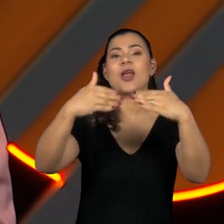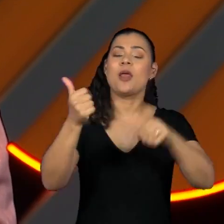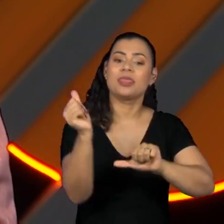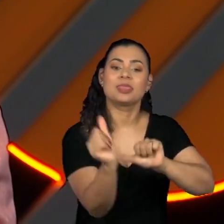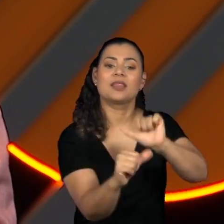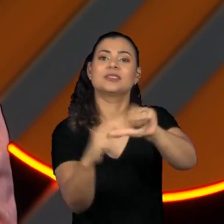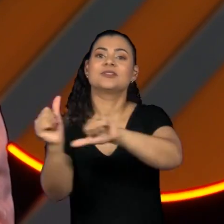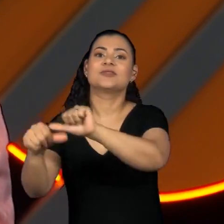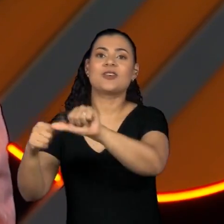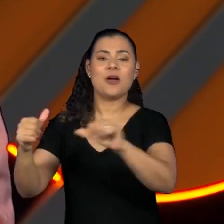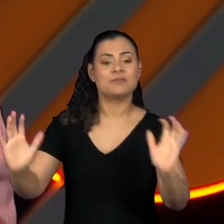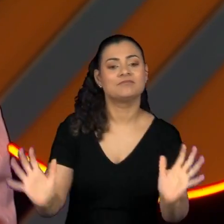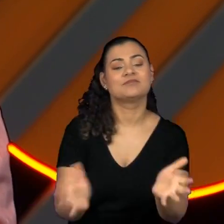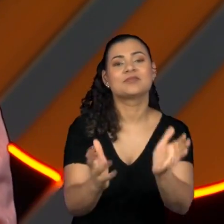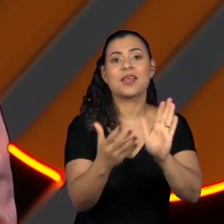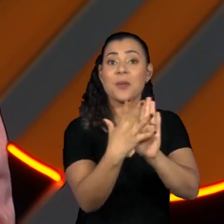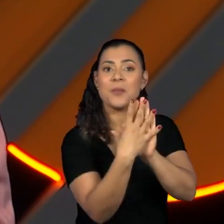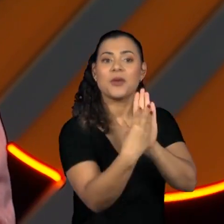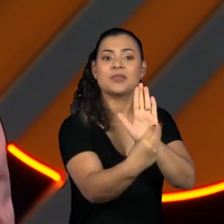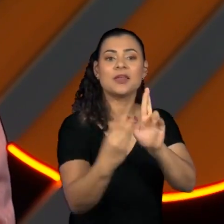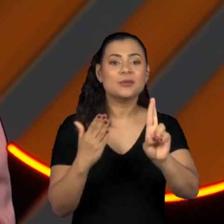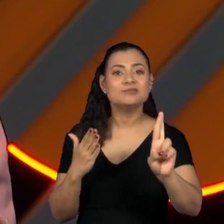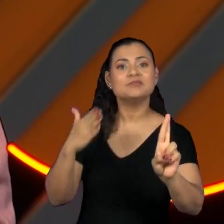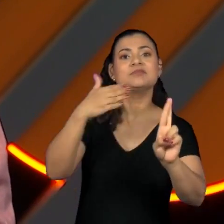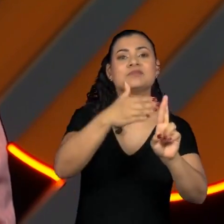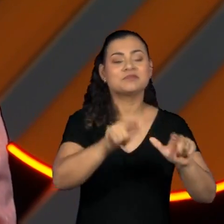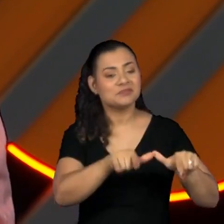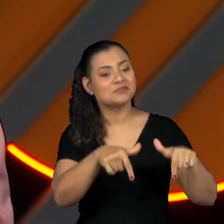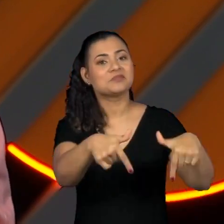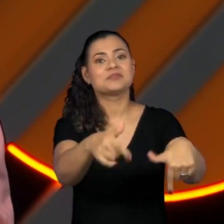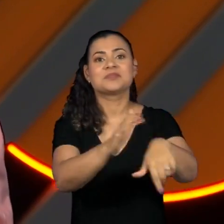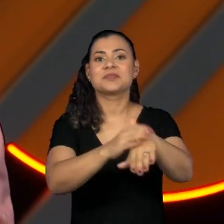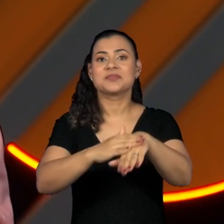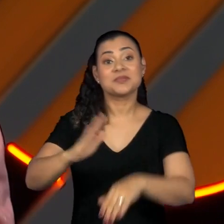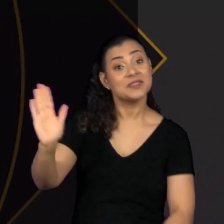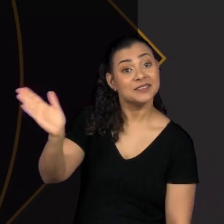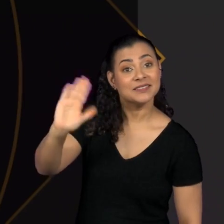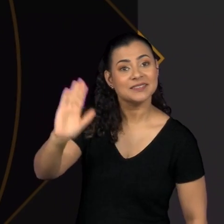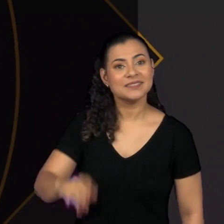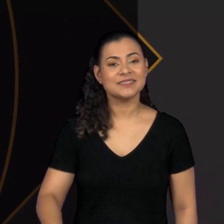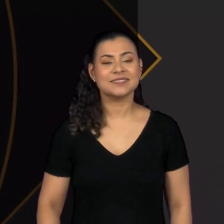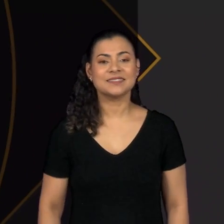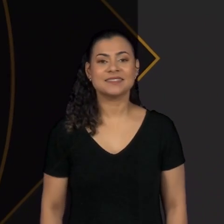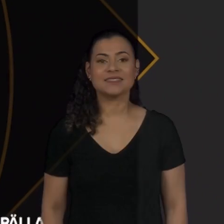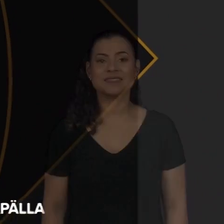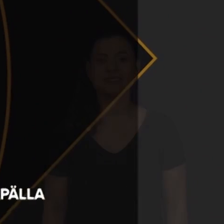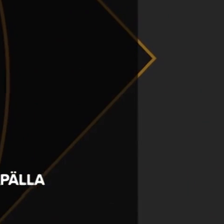transformam, que inspiram, que fazem. Até lá!